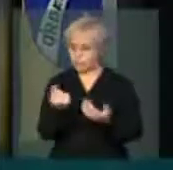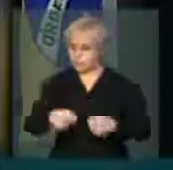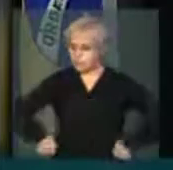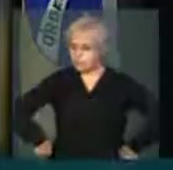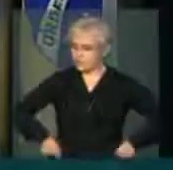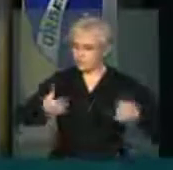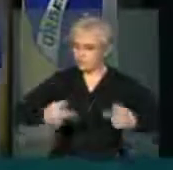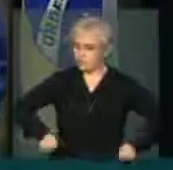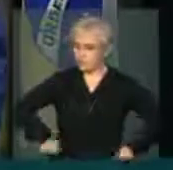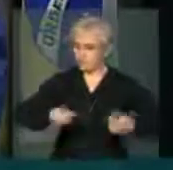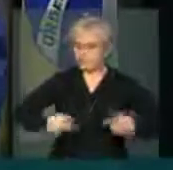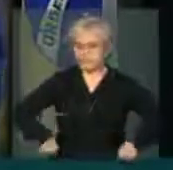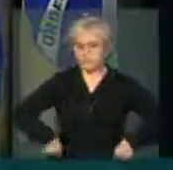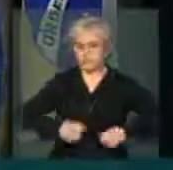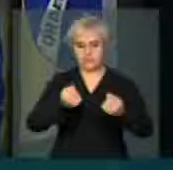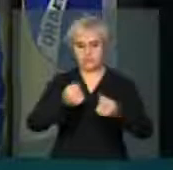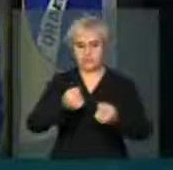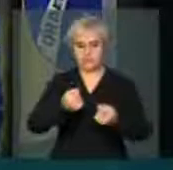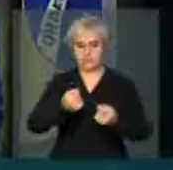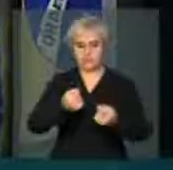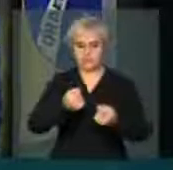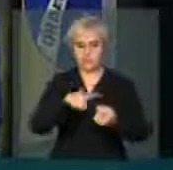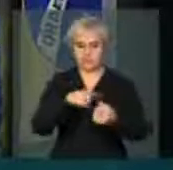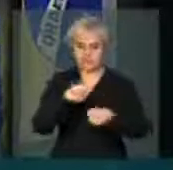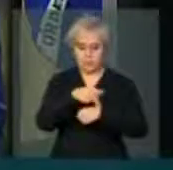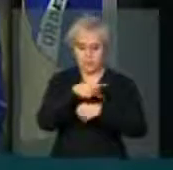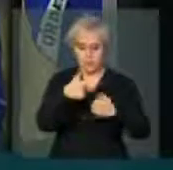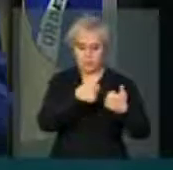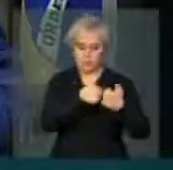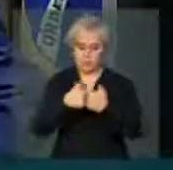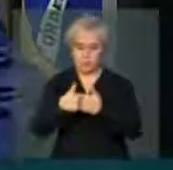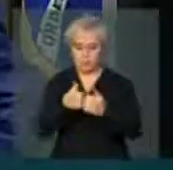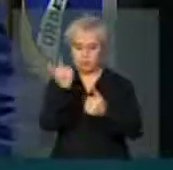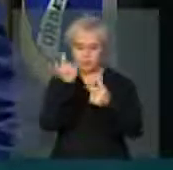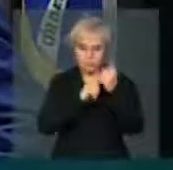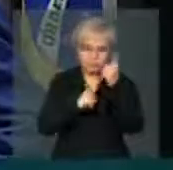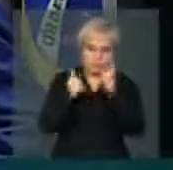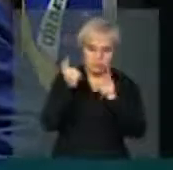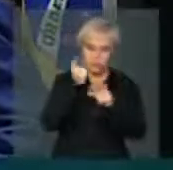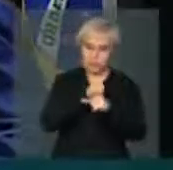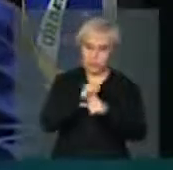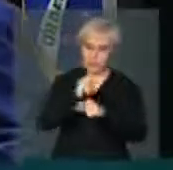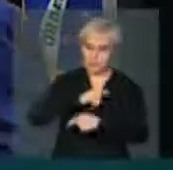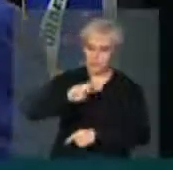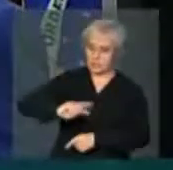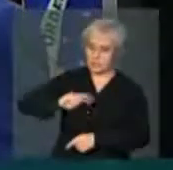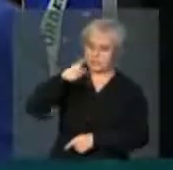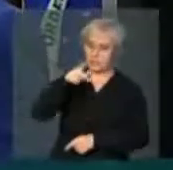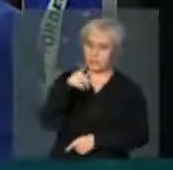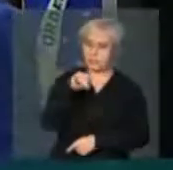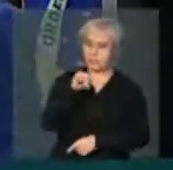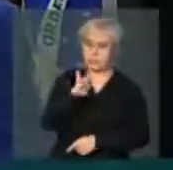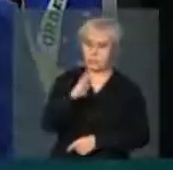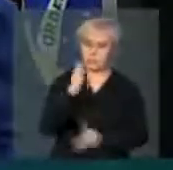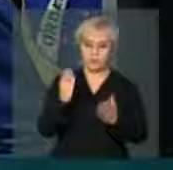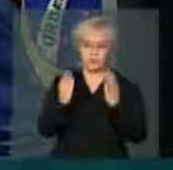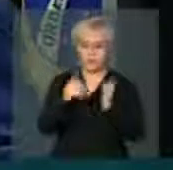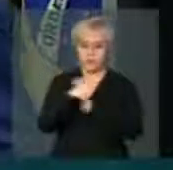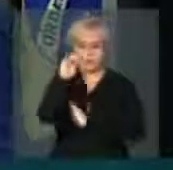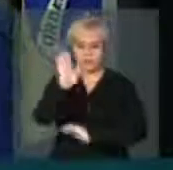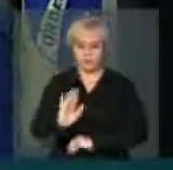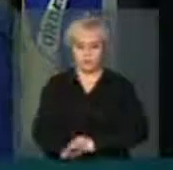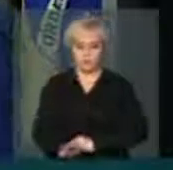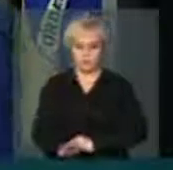sem dificuldade para o país vizinho, que consegue até ter crescimento do PIB maior que o nosso,